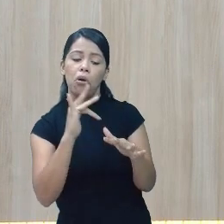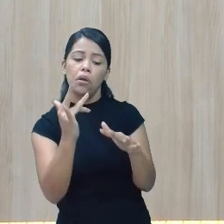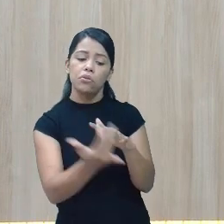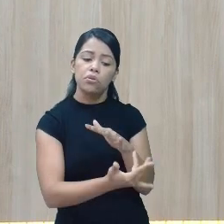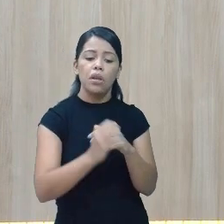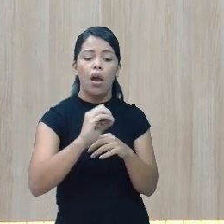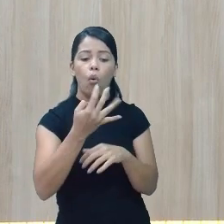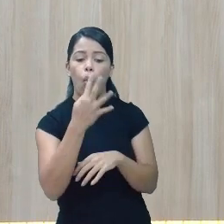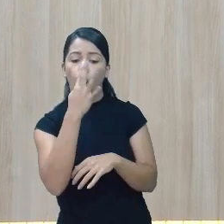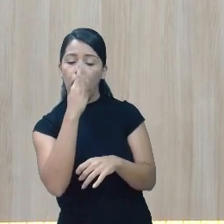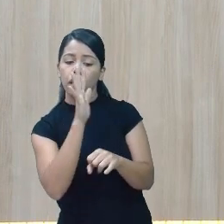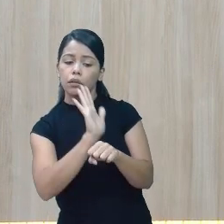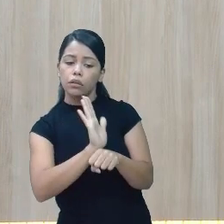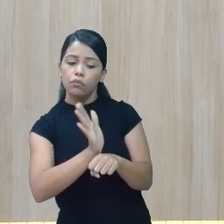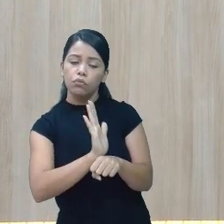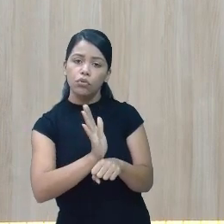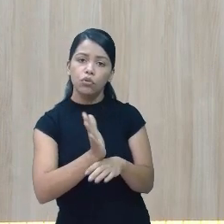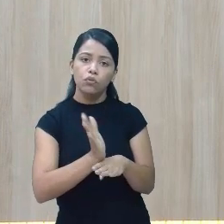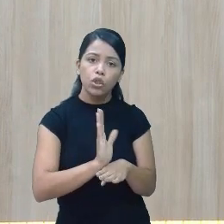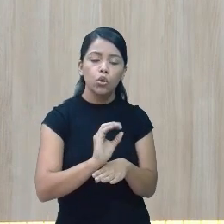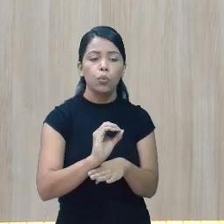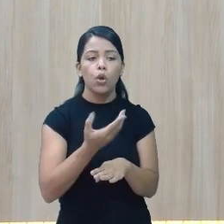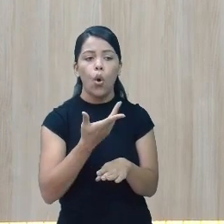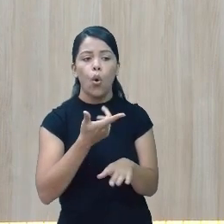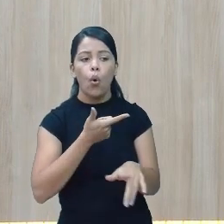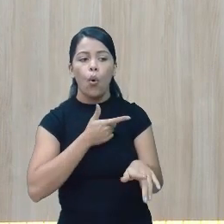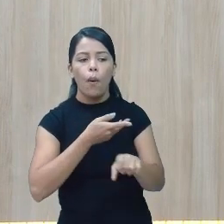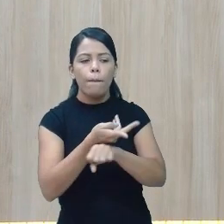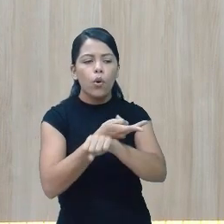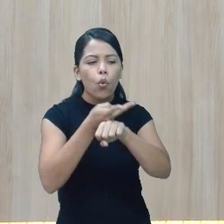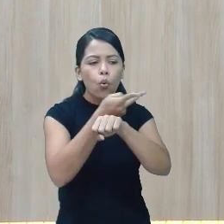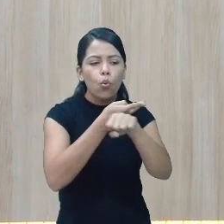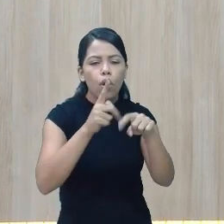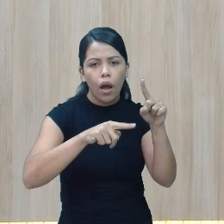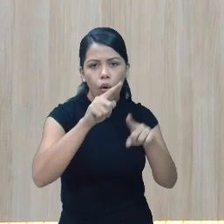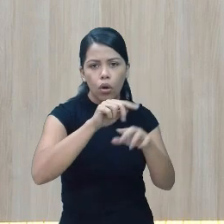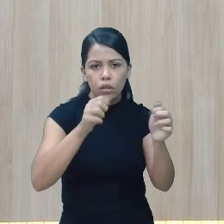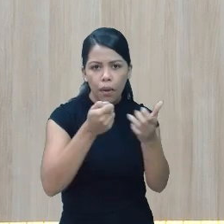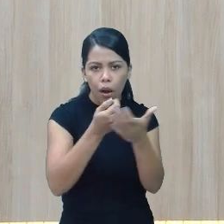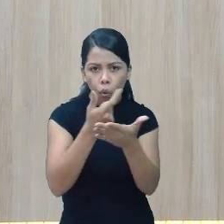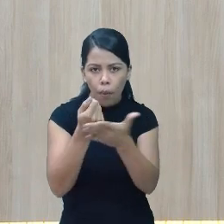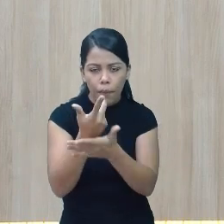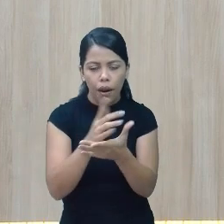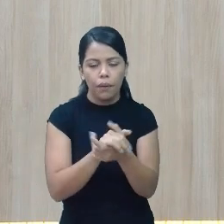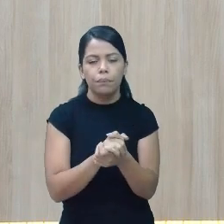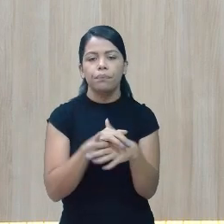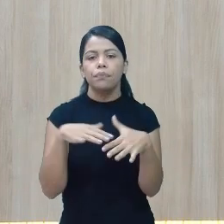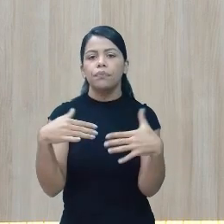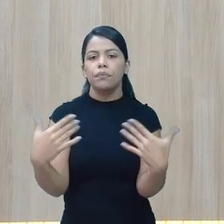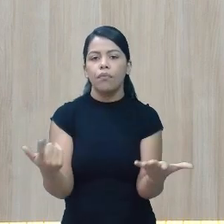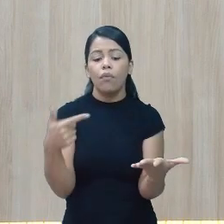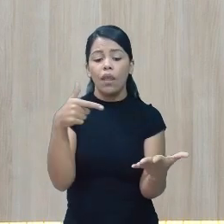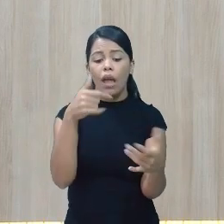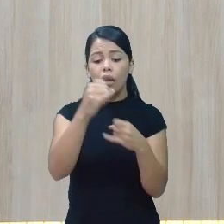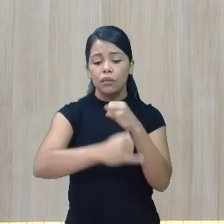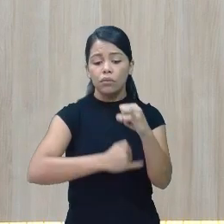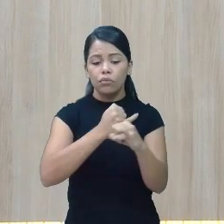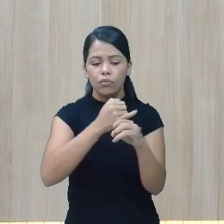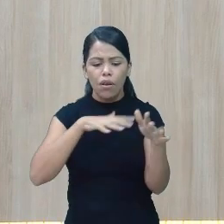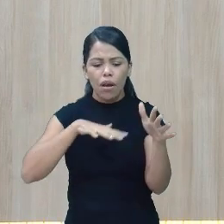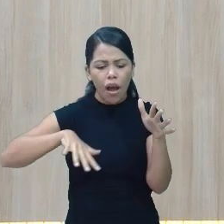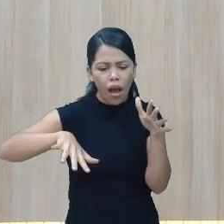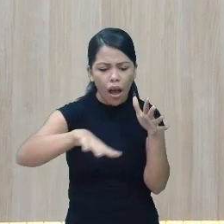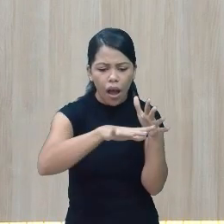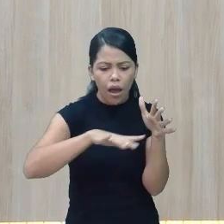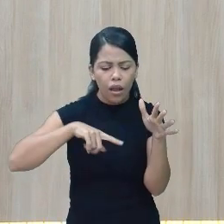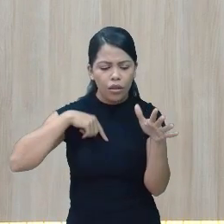filme, procurar um produto. Então, esse universo internet, ele aparentemente é aquela coisa que a gente simplesmente vai lá